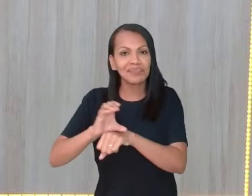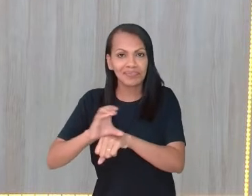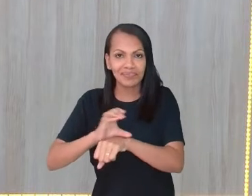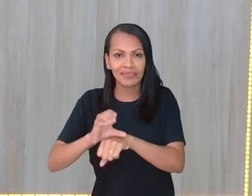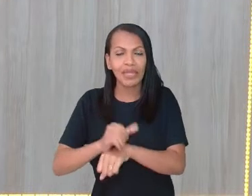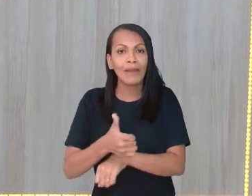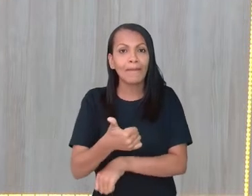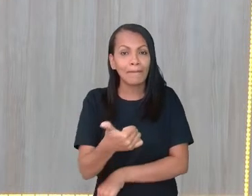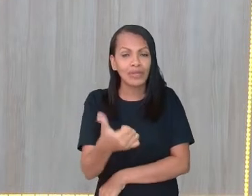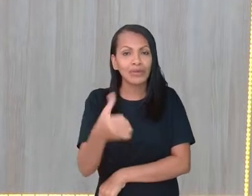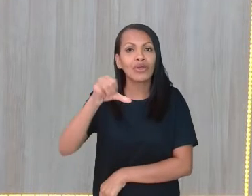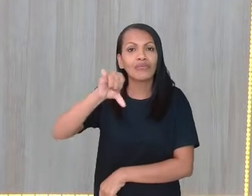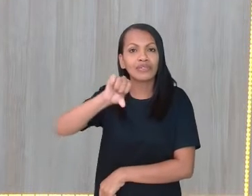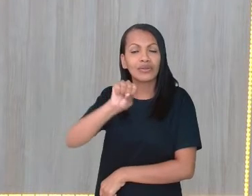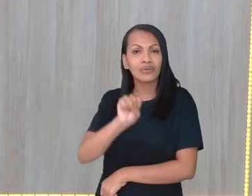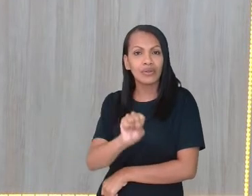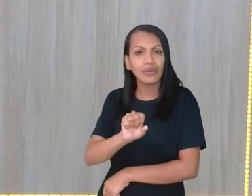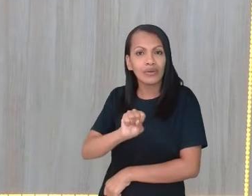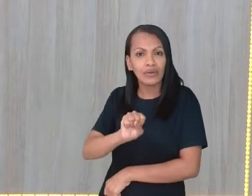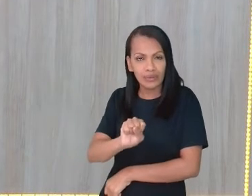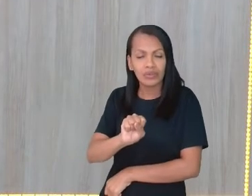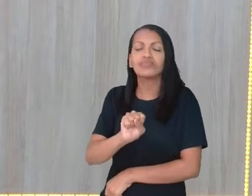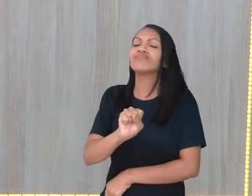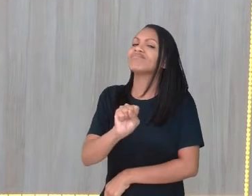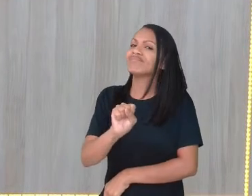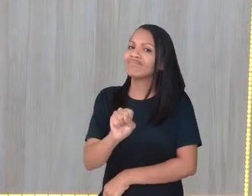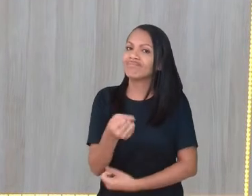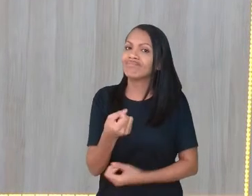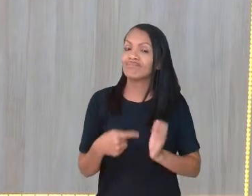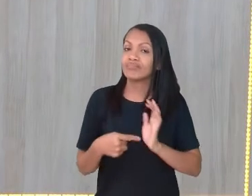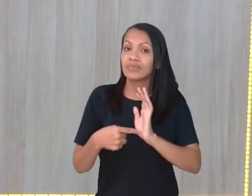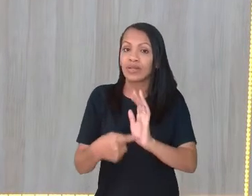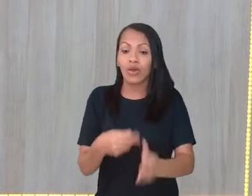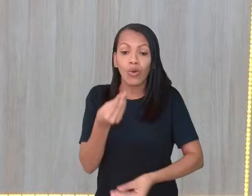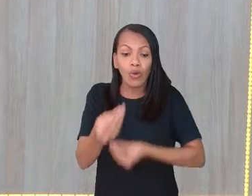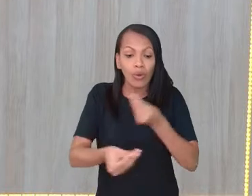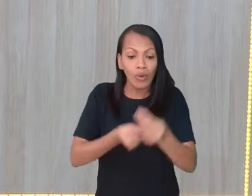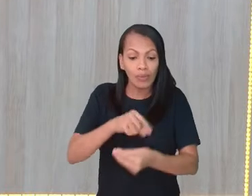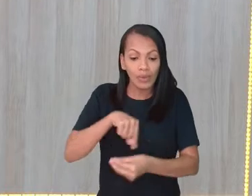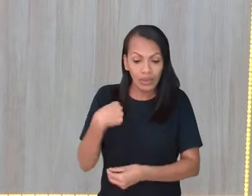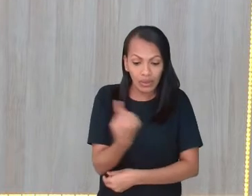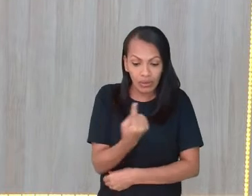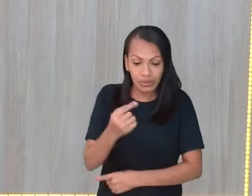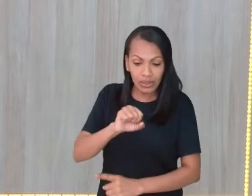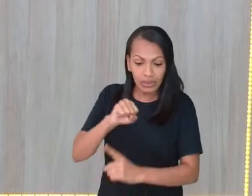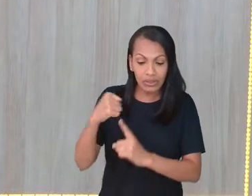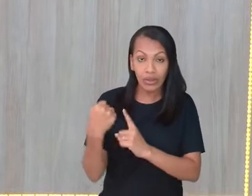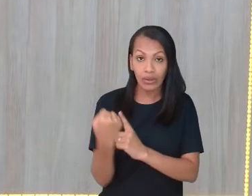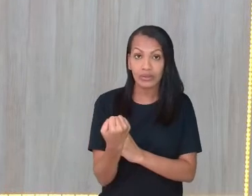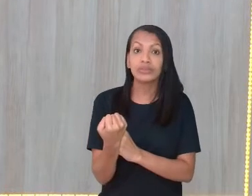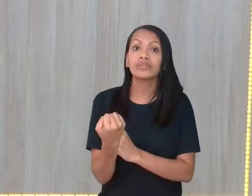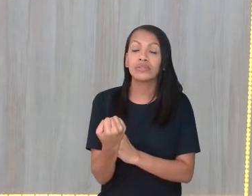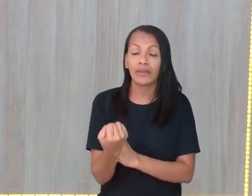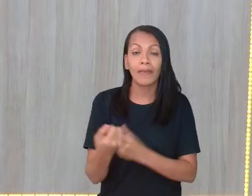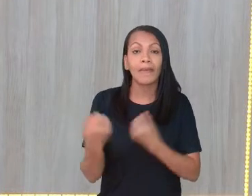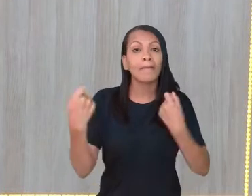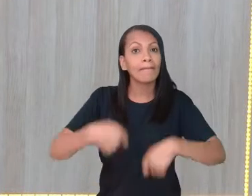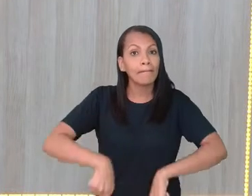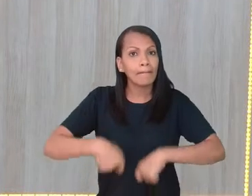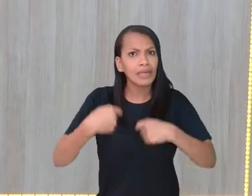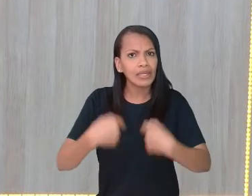de 1988, né, que estabelecem aí como é que a nossa sociedade funciona em relação aos